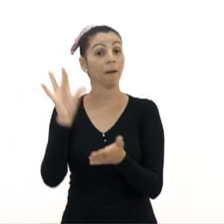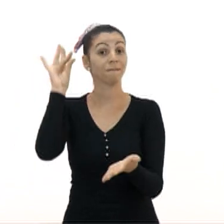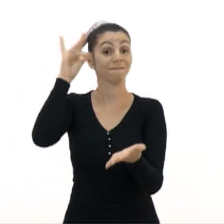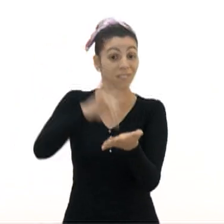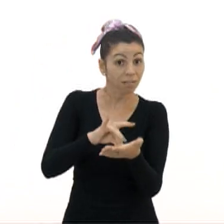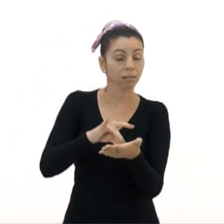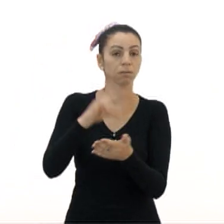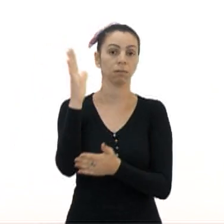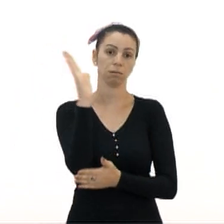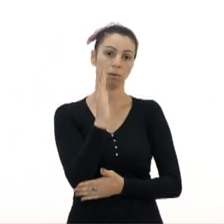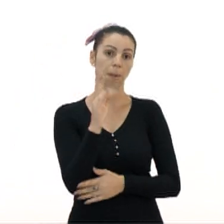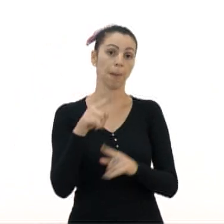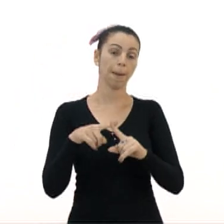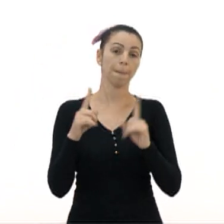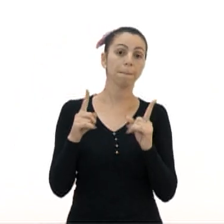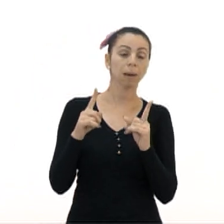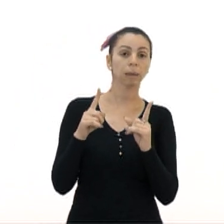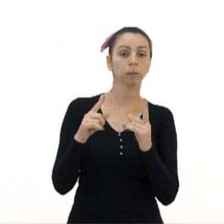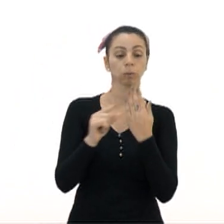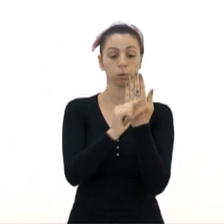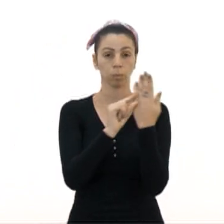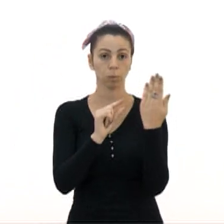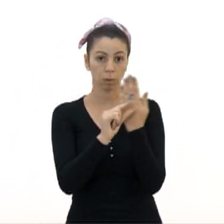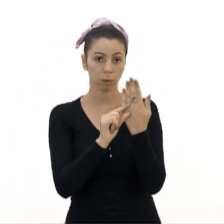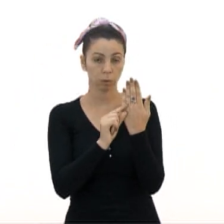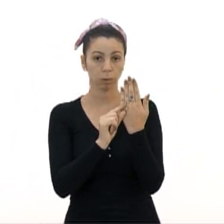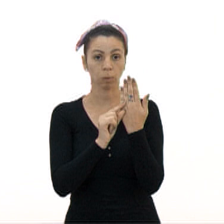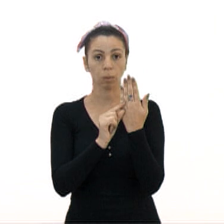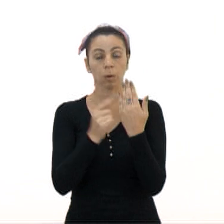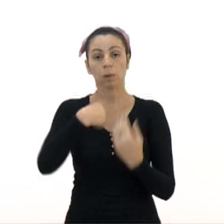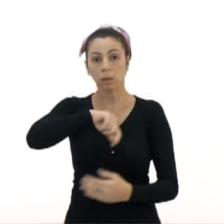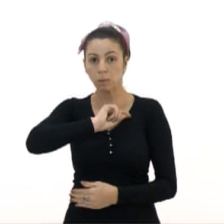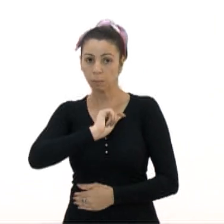aqui no Brasil. Mas o Velázquez, espanhol,